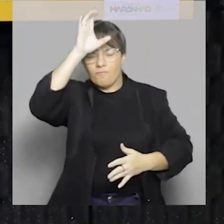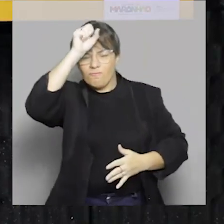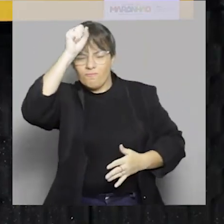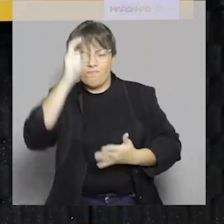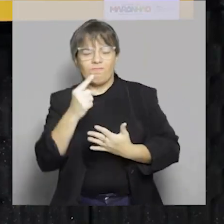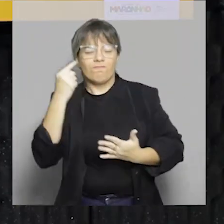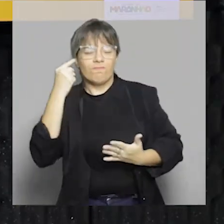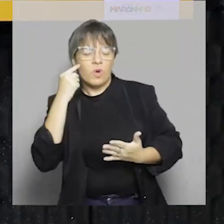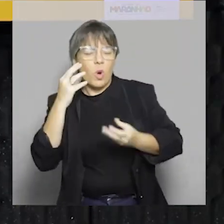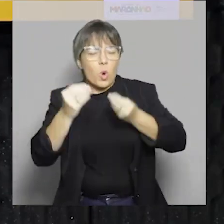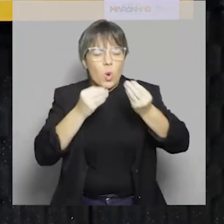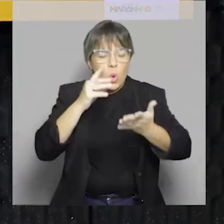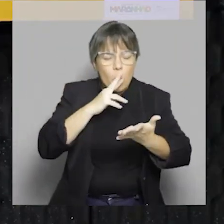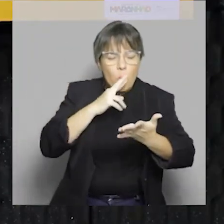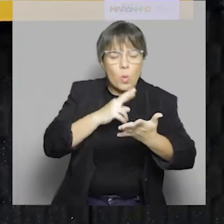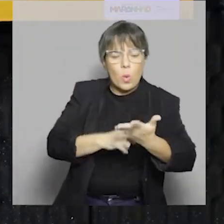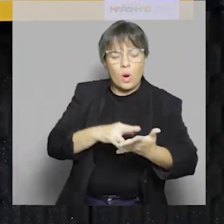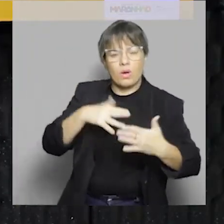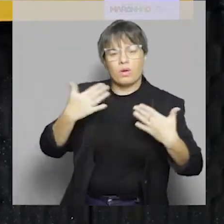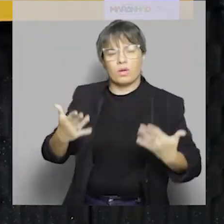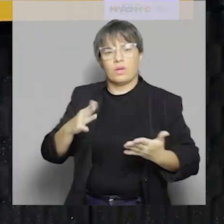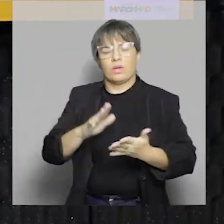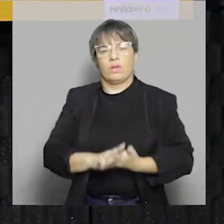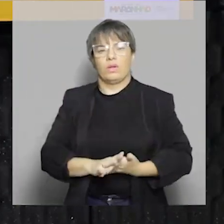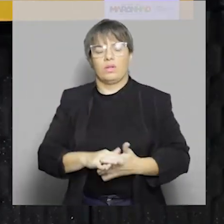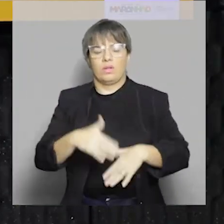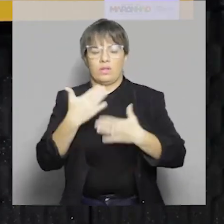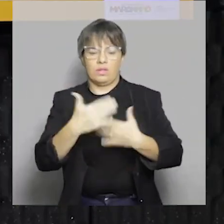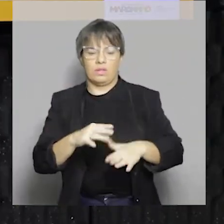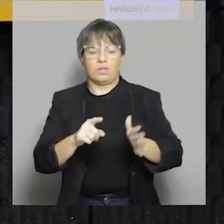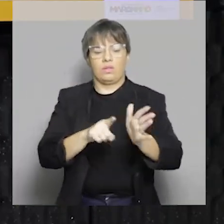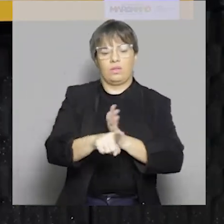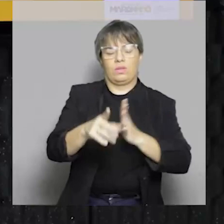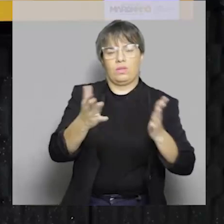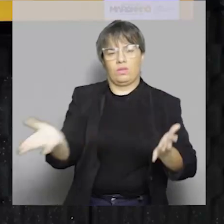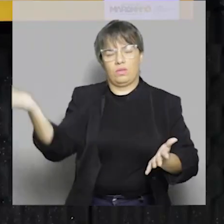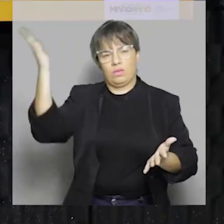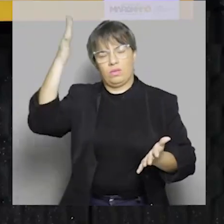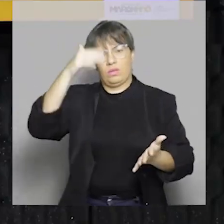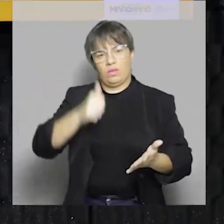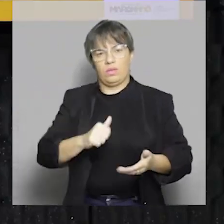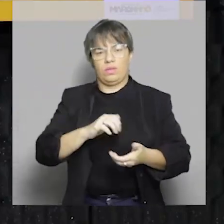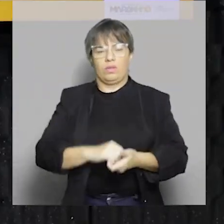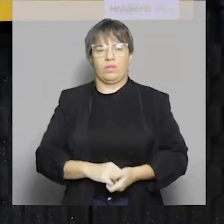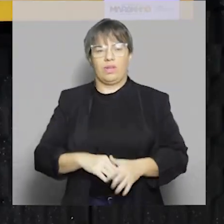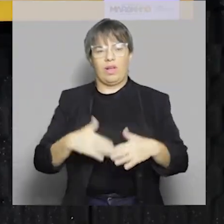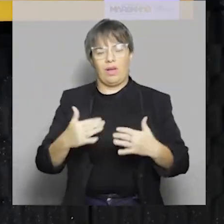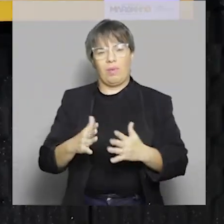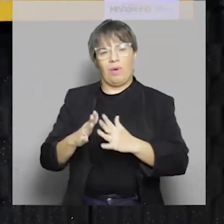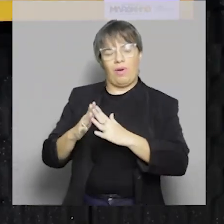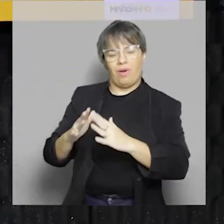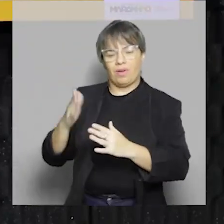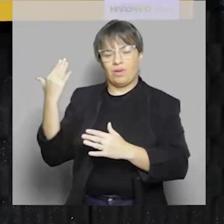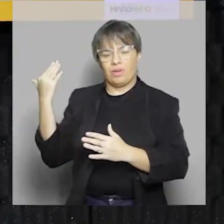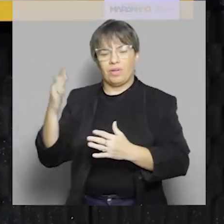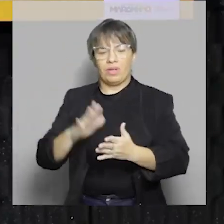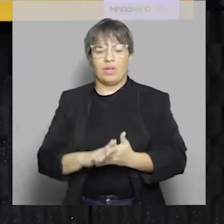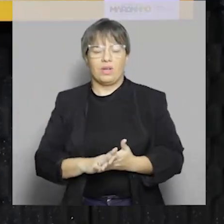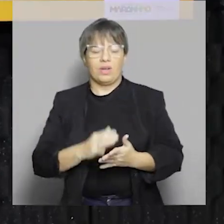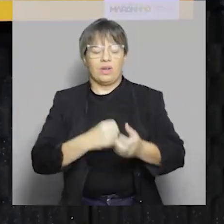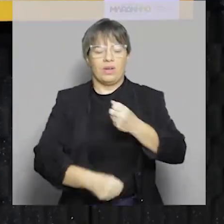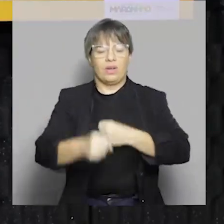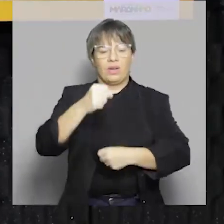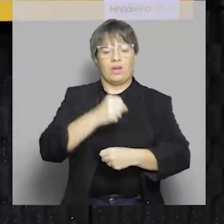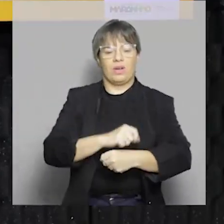dúvidas de como resolver essa questão e outras que caem na tua prova. Então, vamos lá, sem mais delongas, Enem 2022, eu tenho o